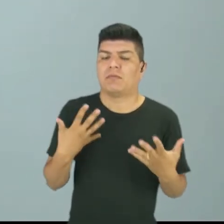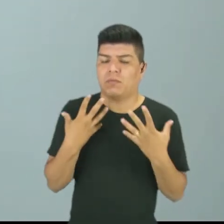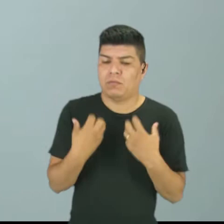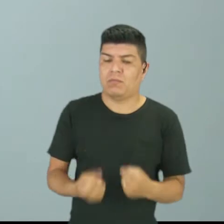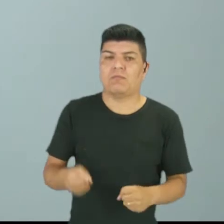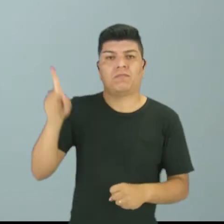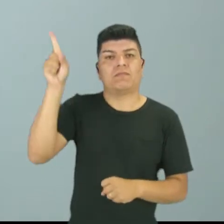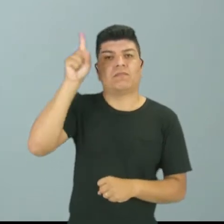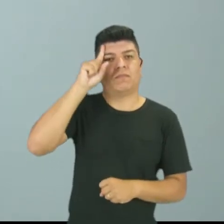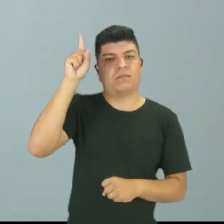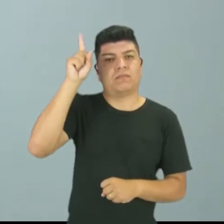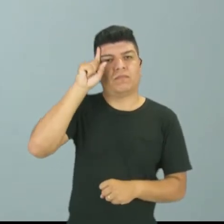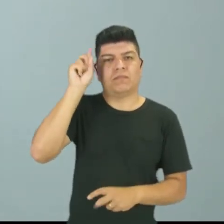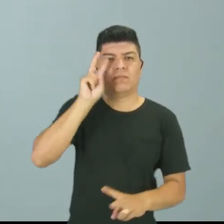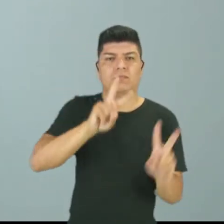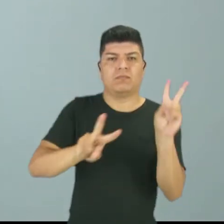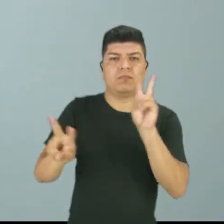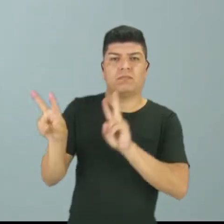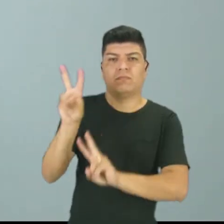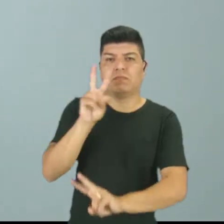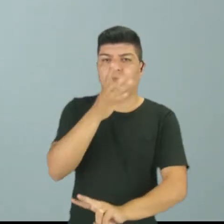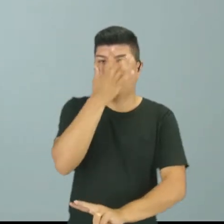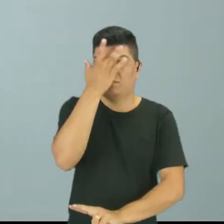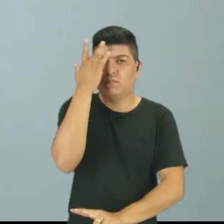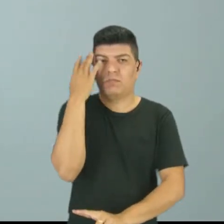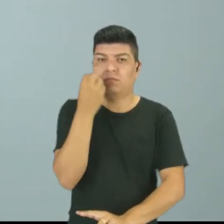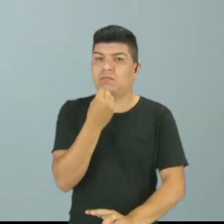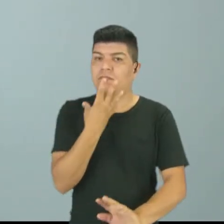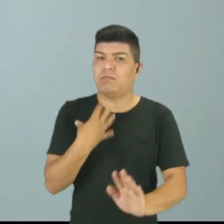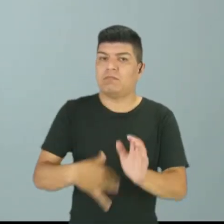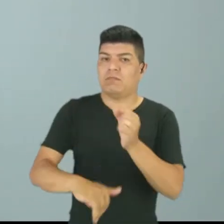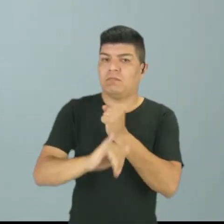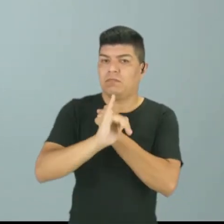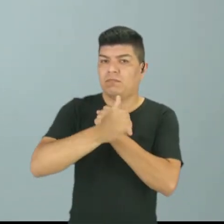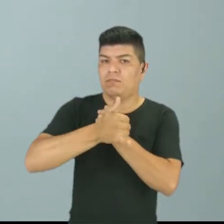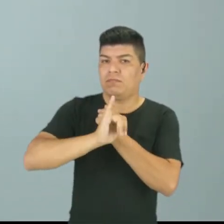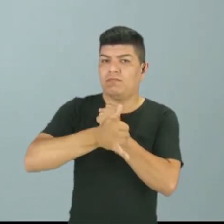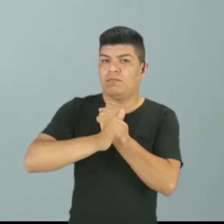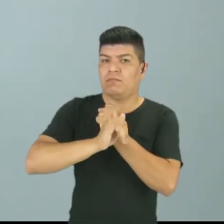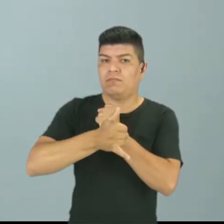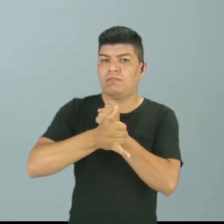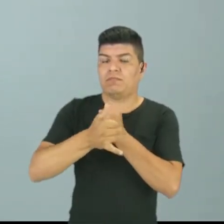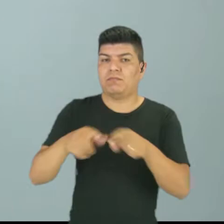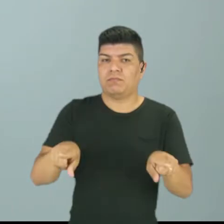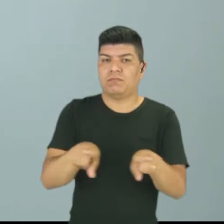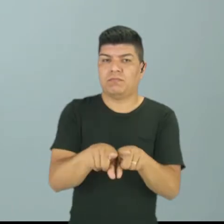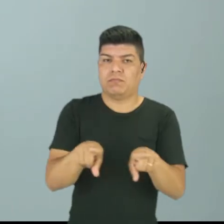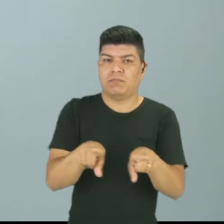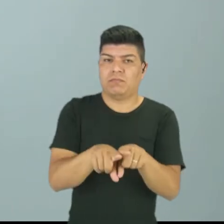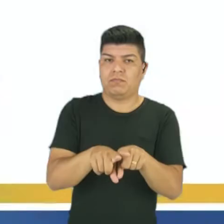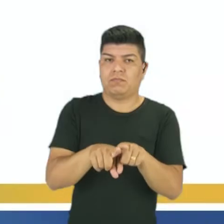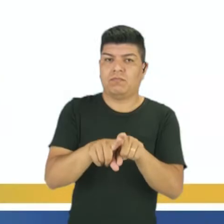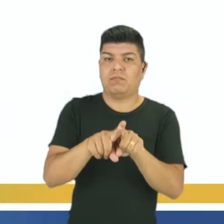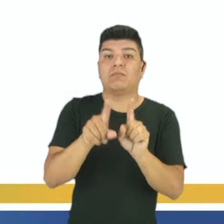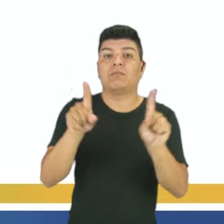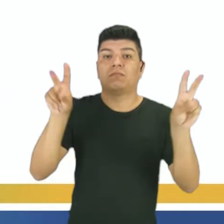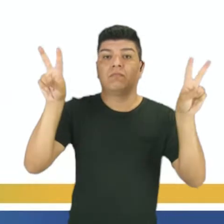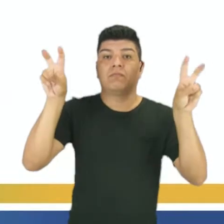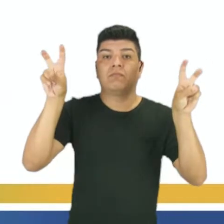o cotidiano sob o olhar de um bom cronista, tá? E ela trata de